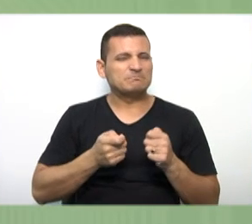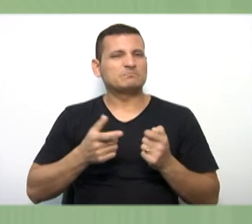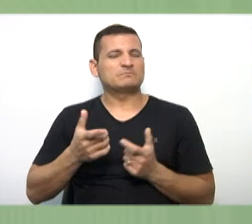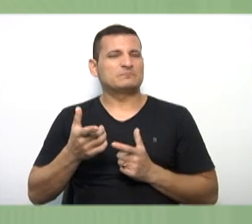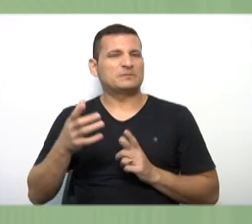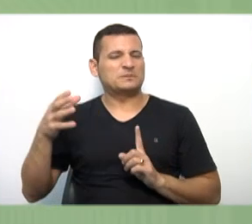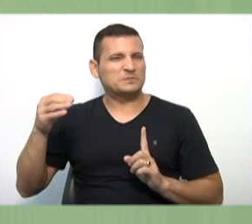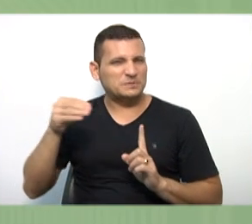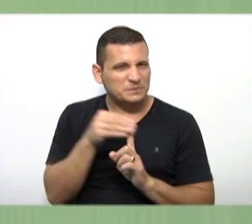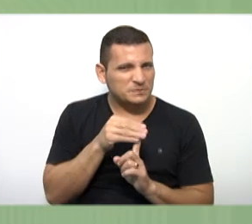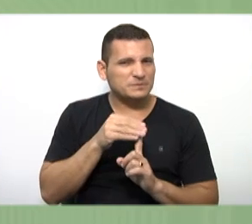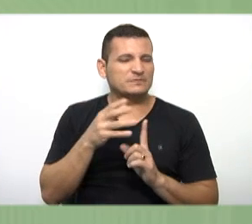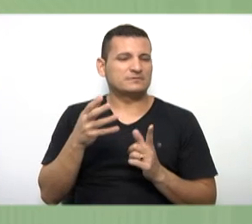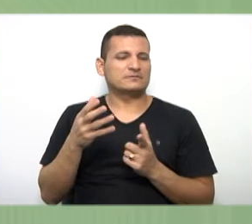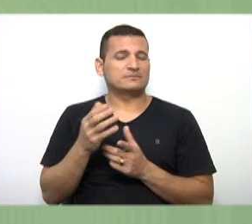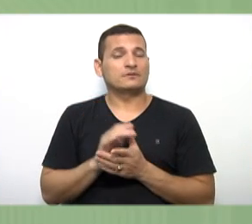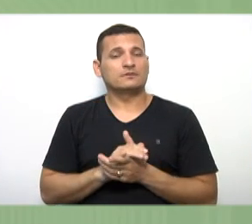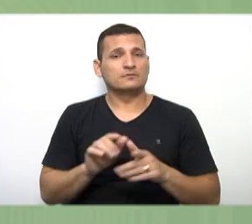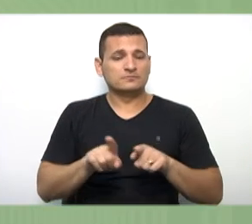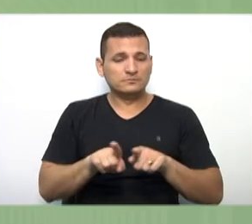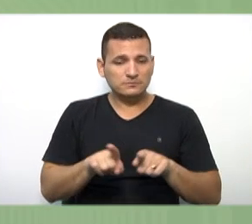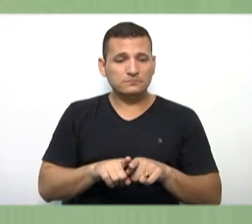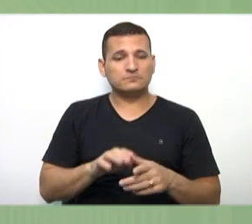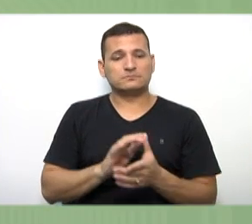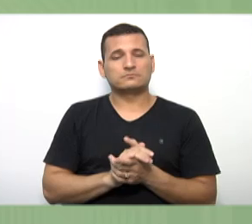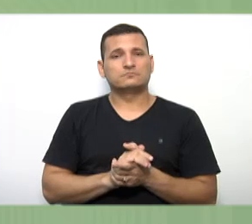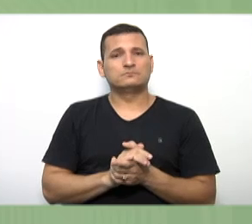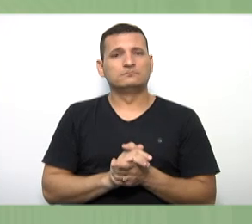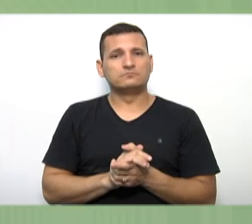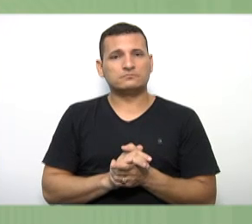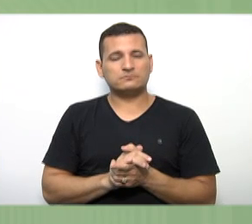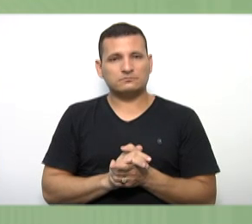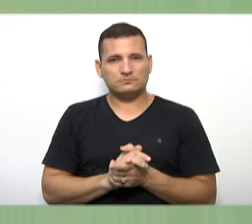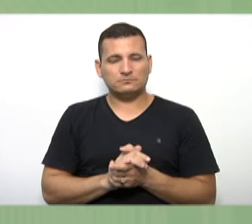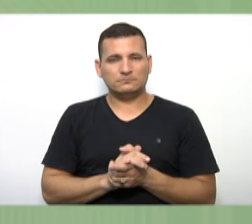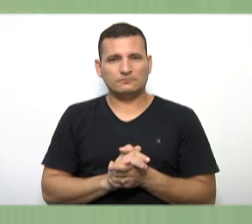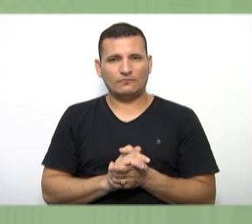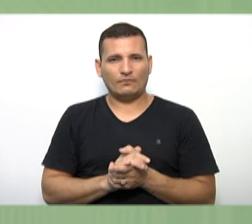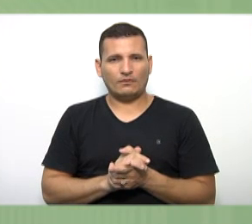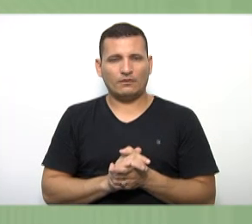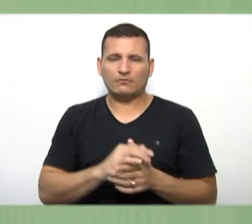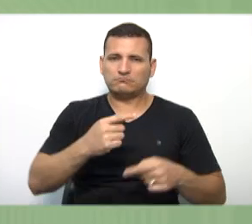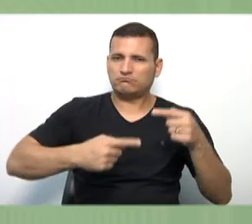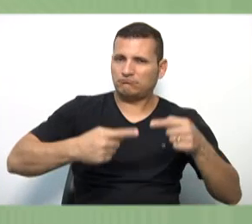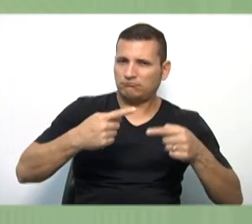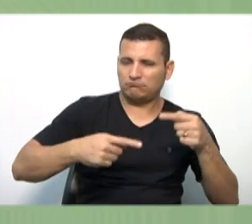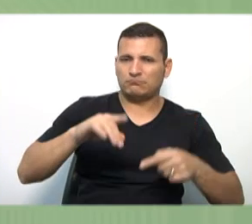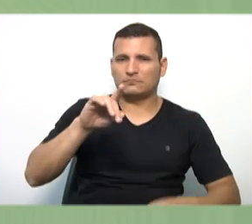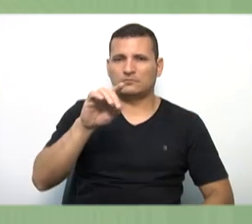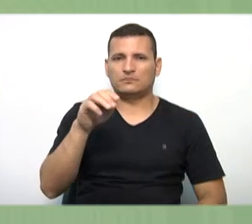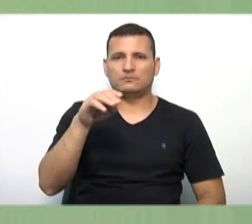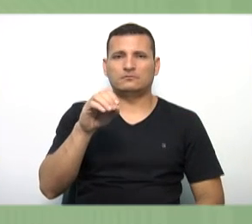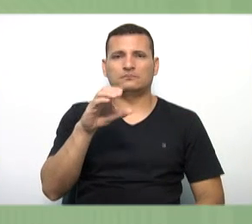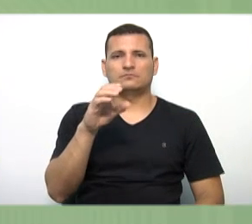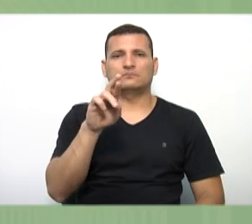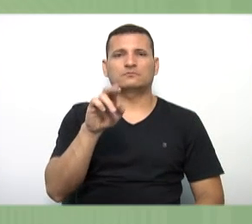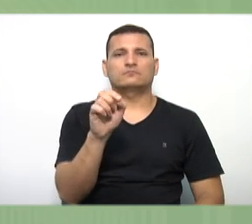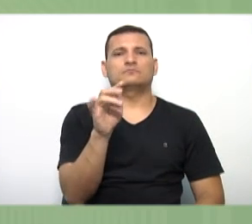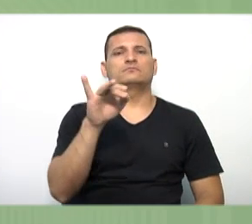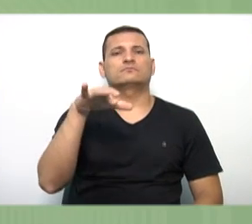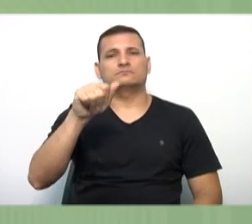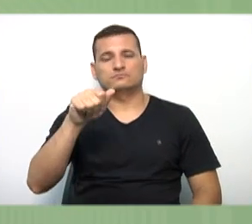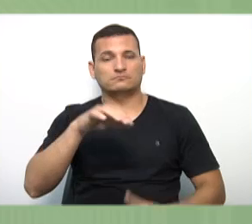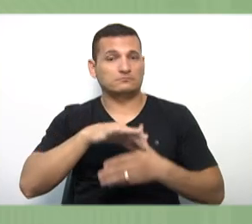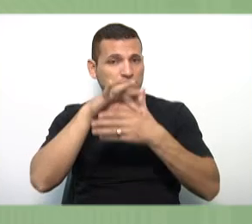liderança democrática, que é aquele tipo de líder que envolve os colaboradores na tomada de decisões. Então aí a gente já